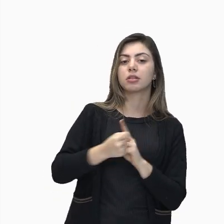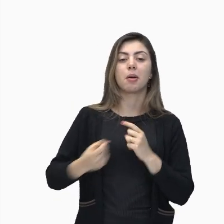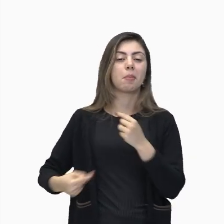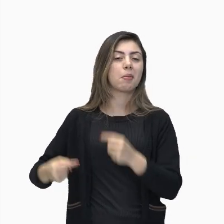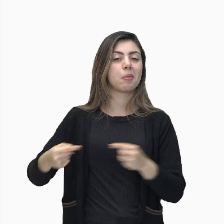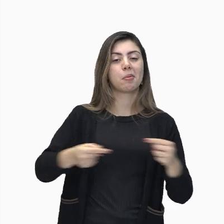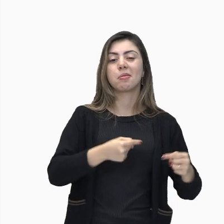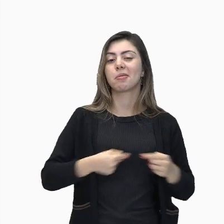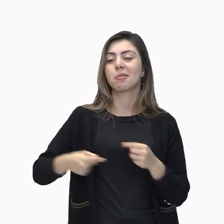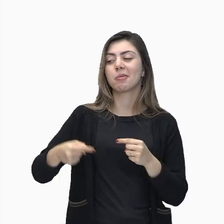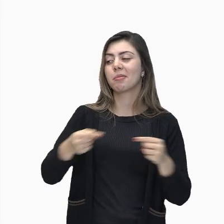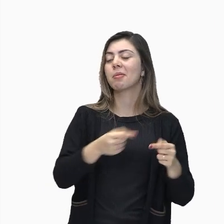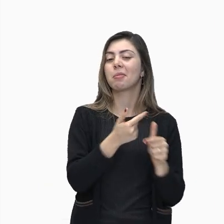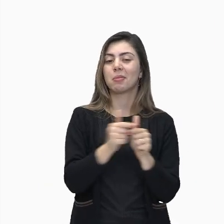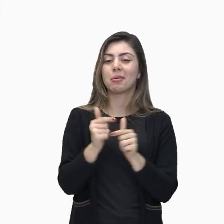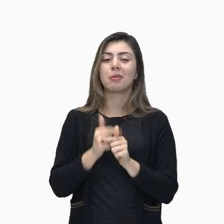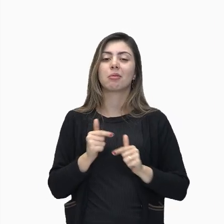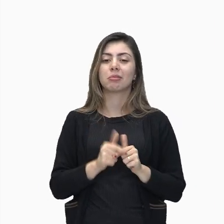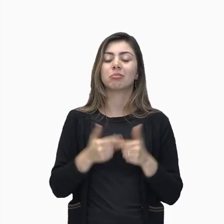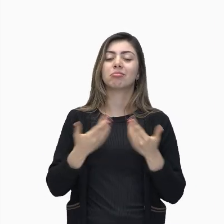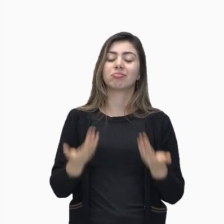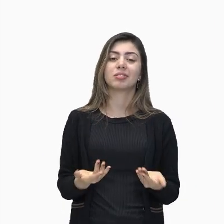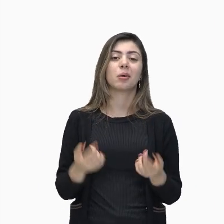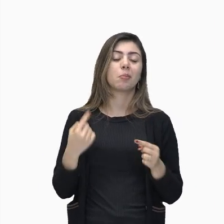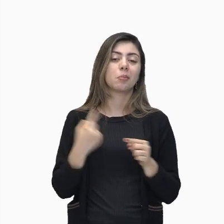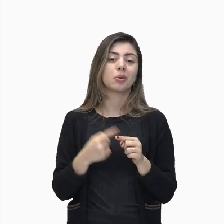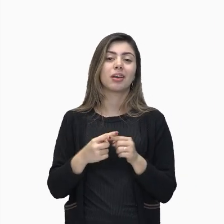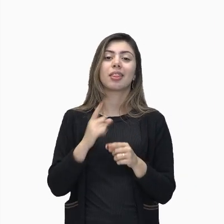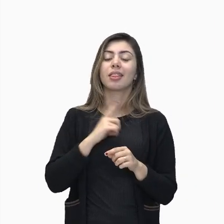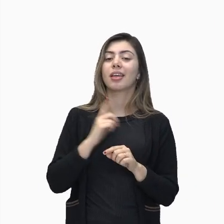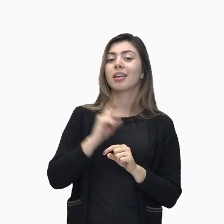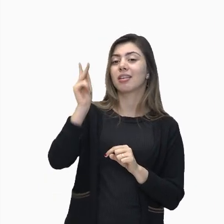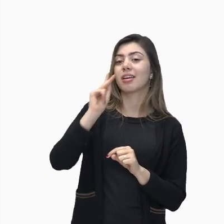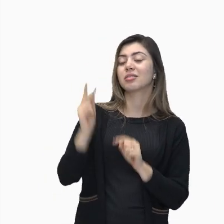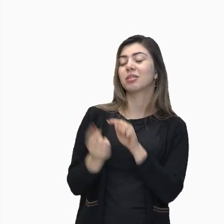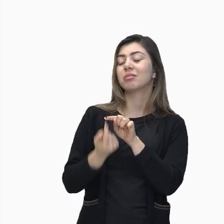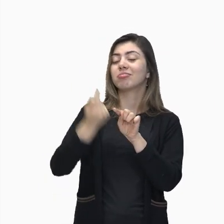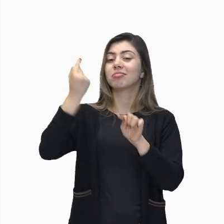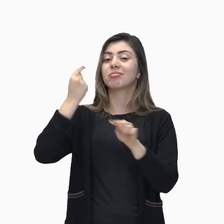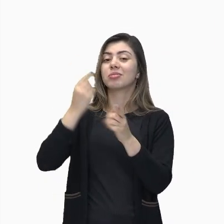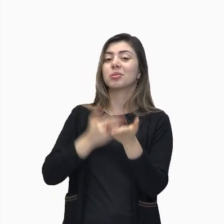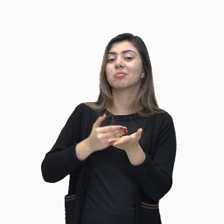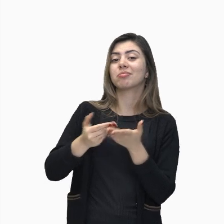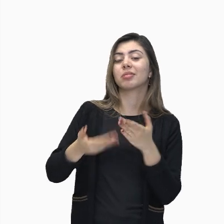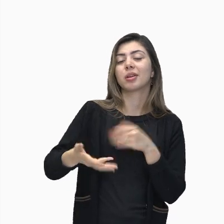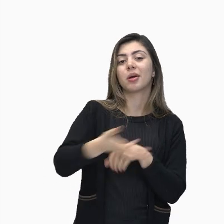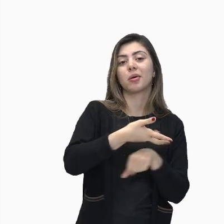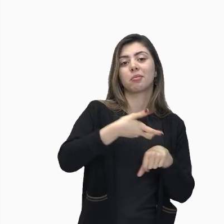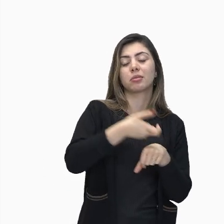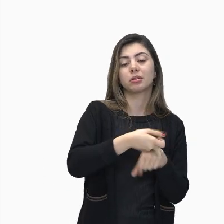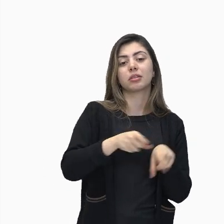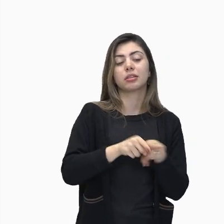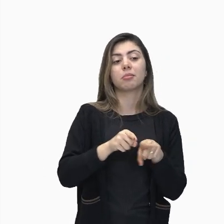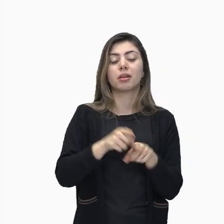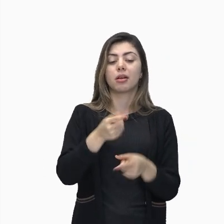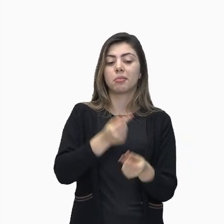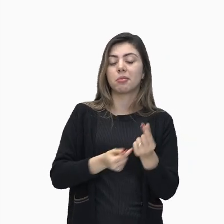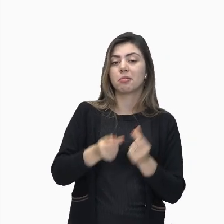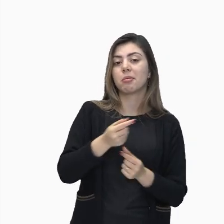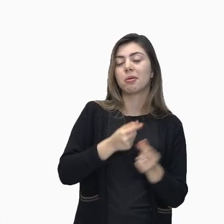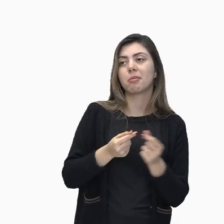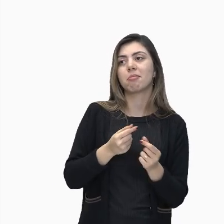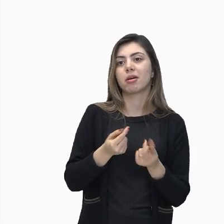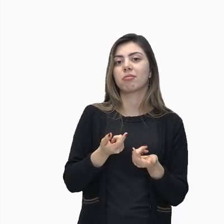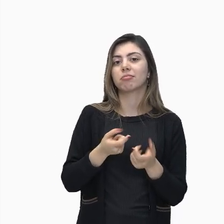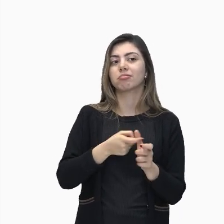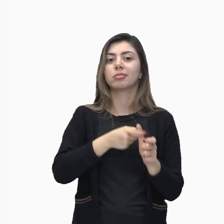esses são muitas vezes relacionados à história colonial e à dependência econômica de potências